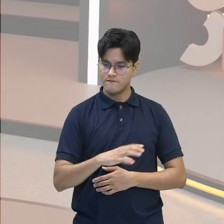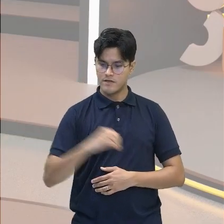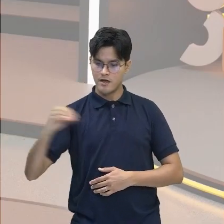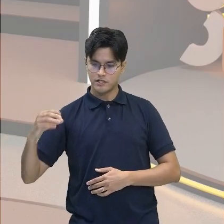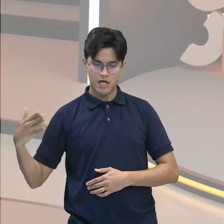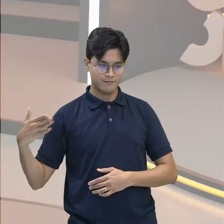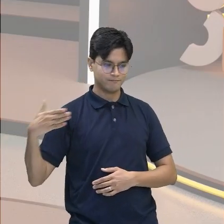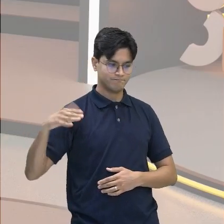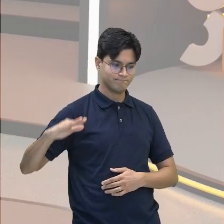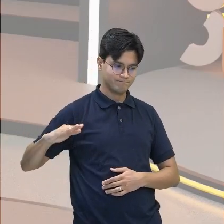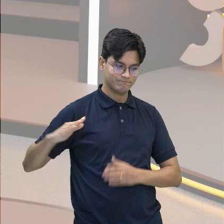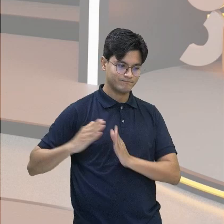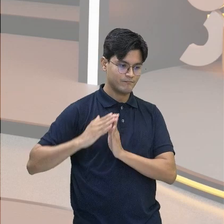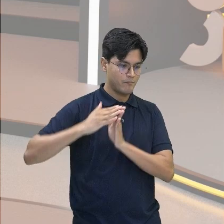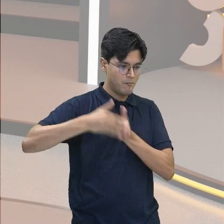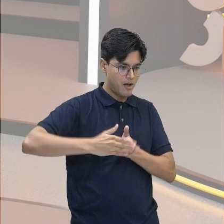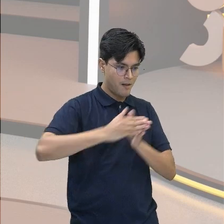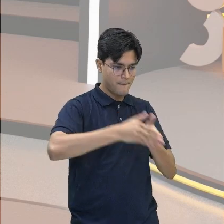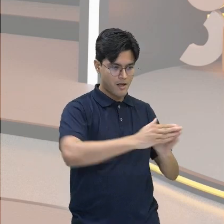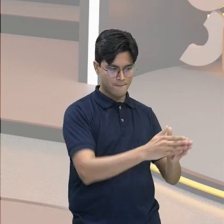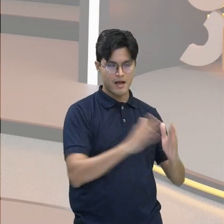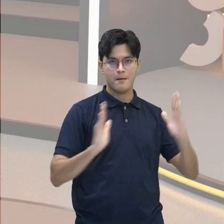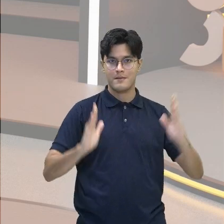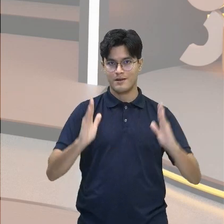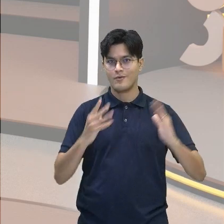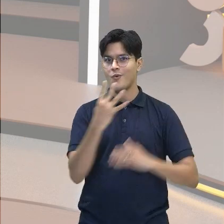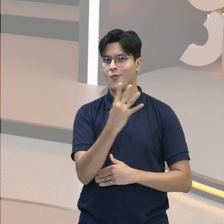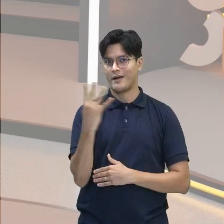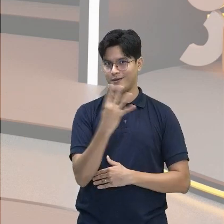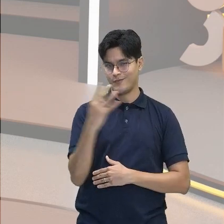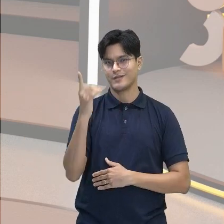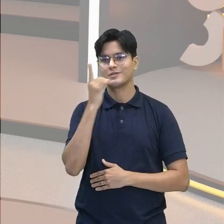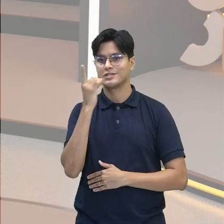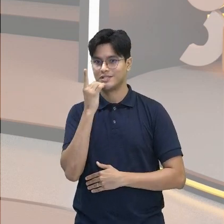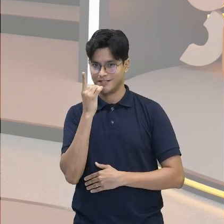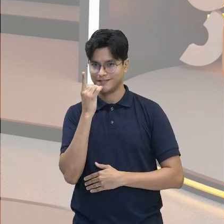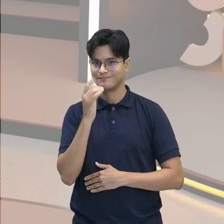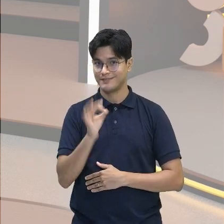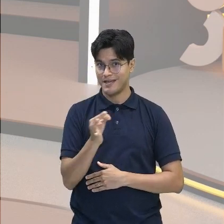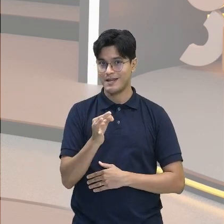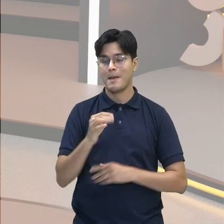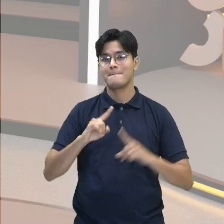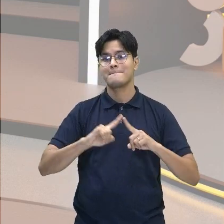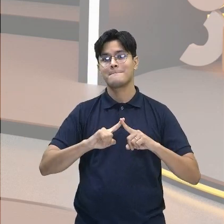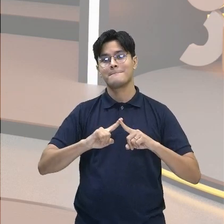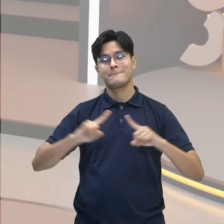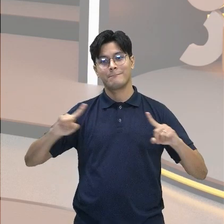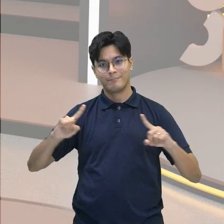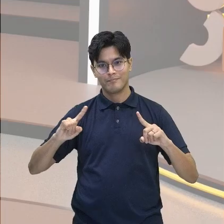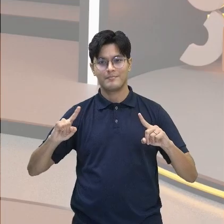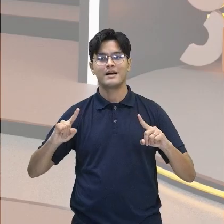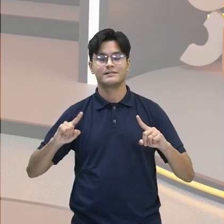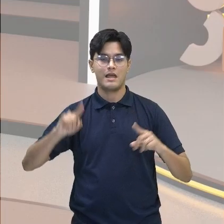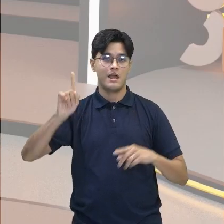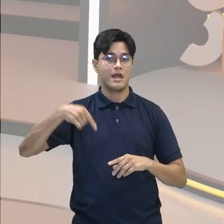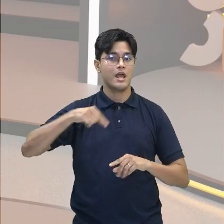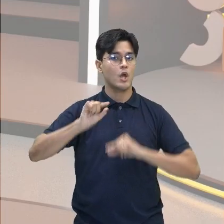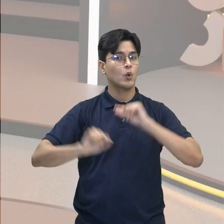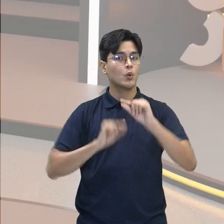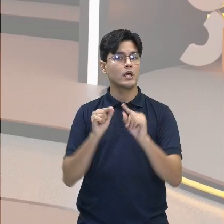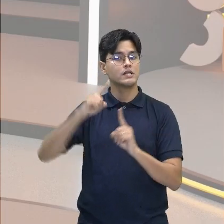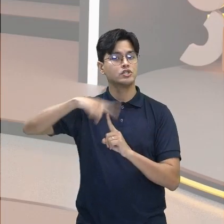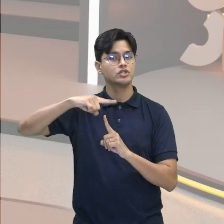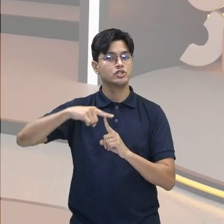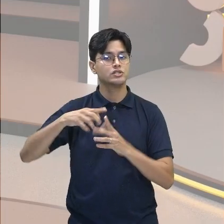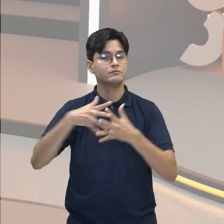tudo desse certo, se tudo ocorresse de uma forma tranquila. Mas nós estamos falando de um meio de transporte que utilizava